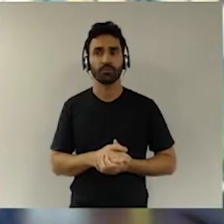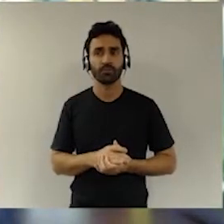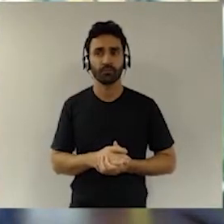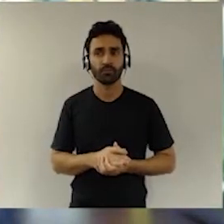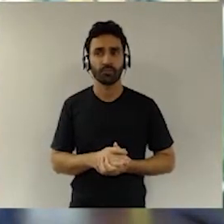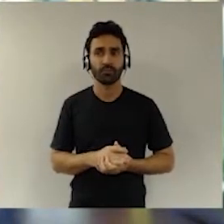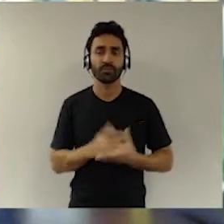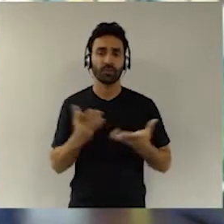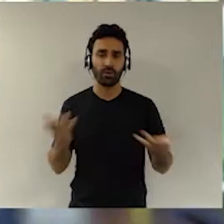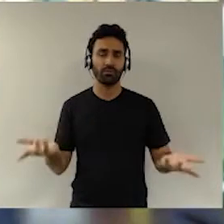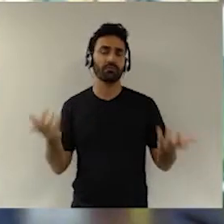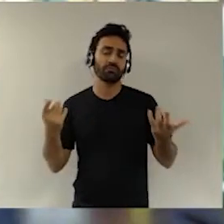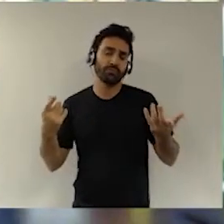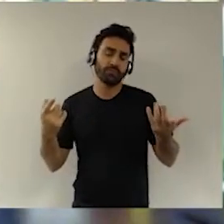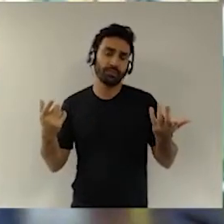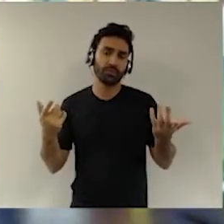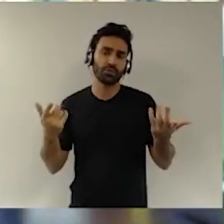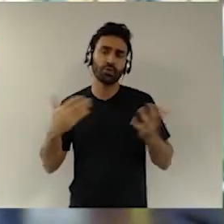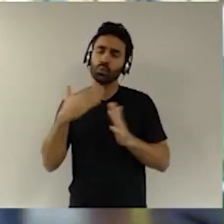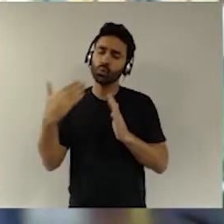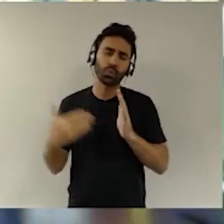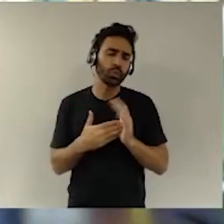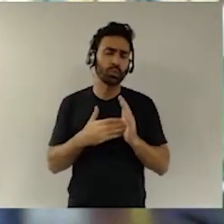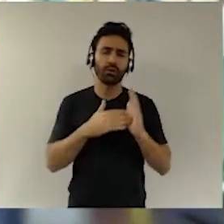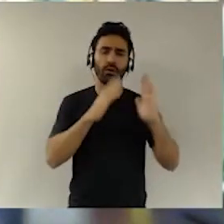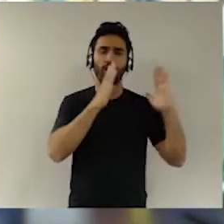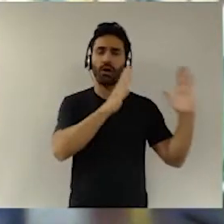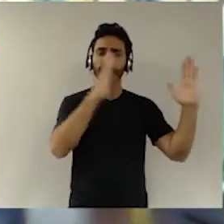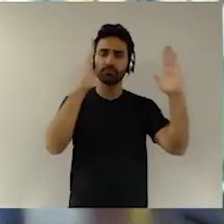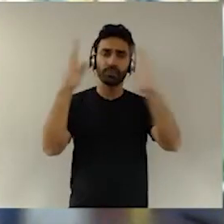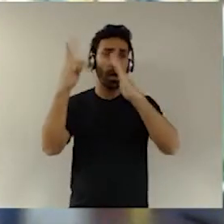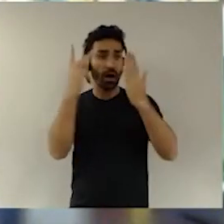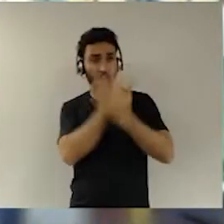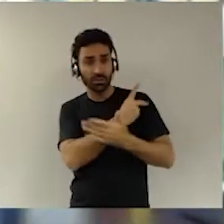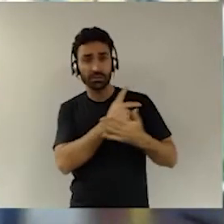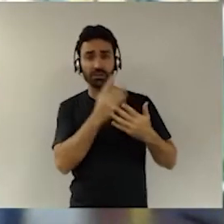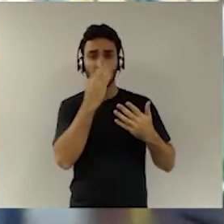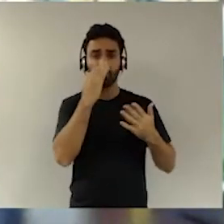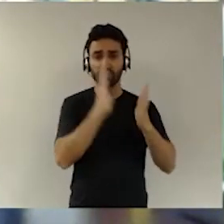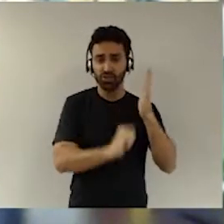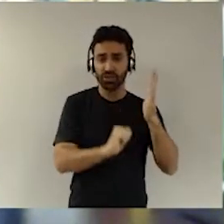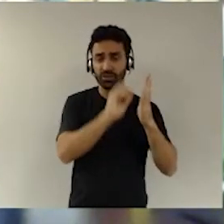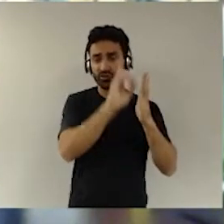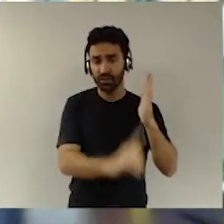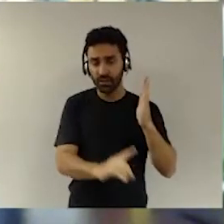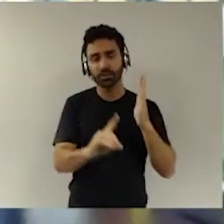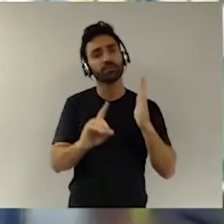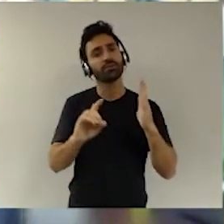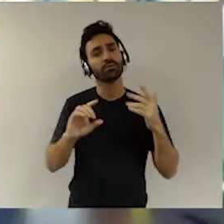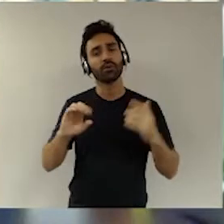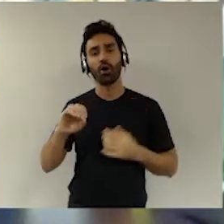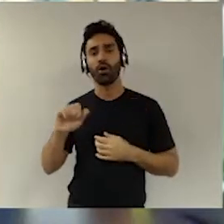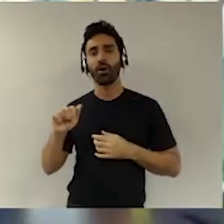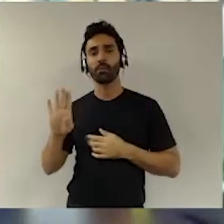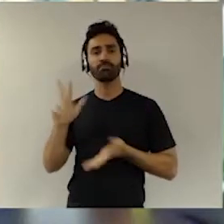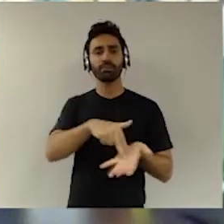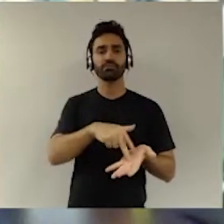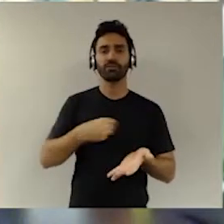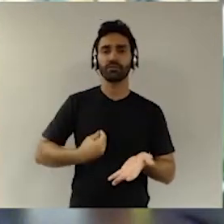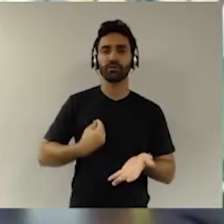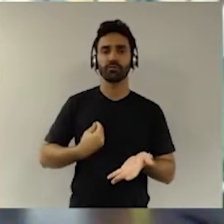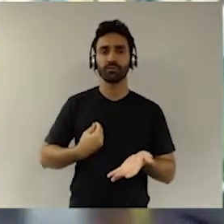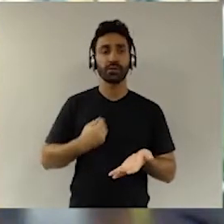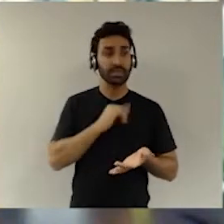deflui necessariamente que em todas as épocas de colapso do direito, a OAB estava sempre em